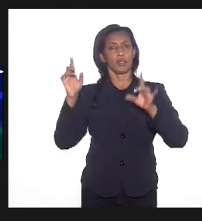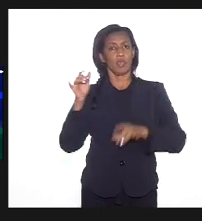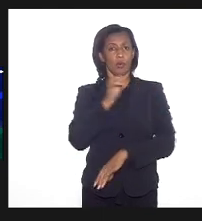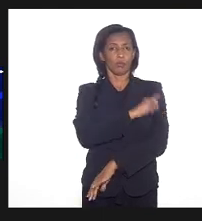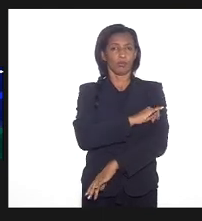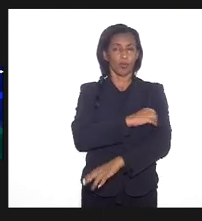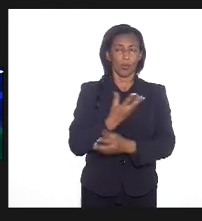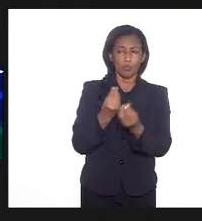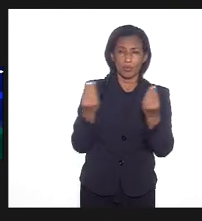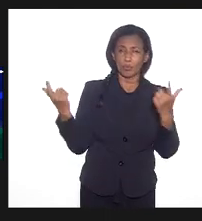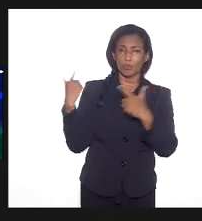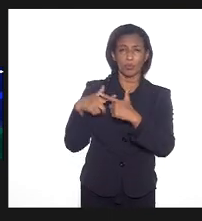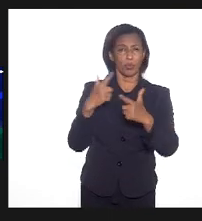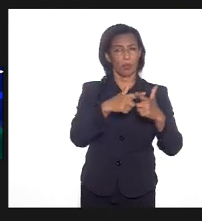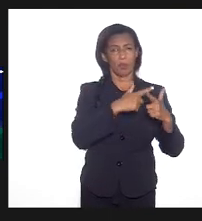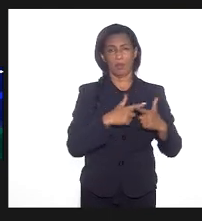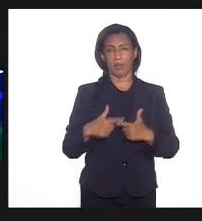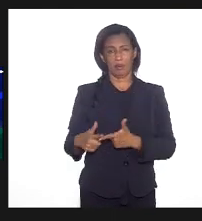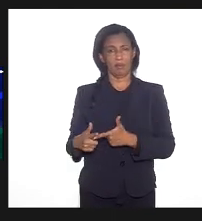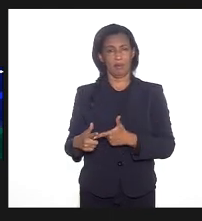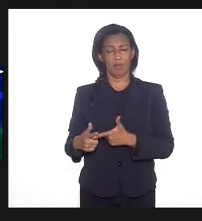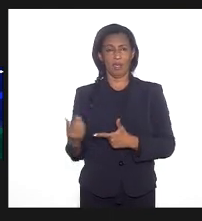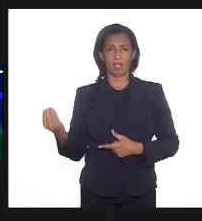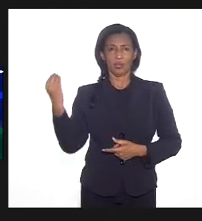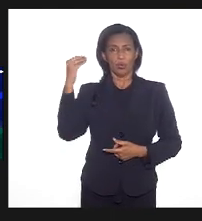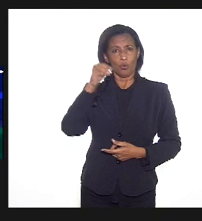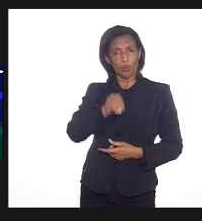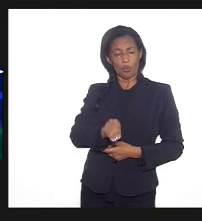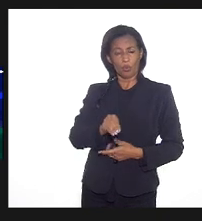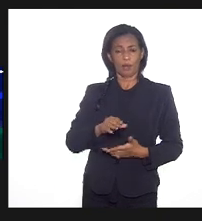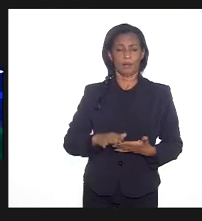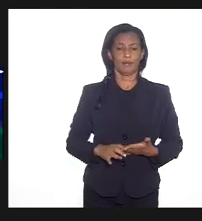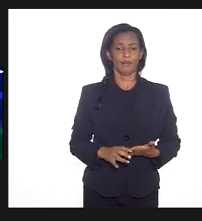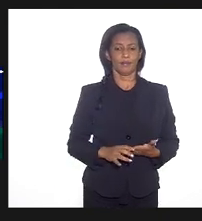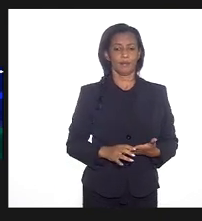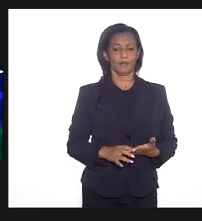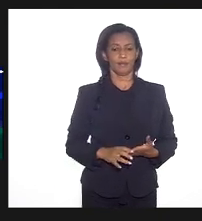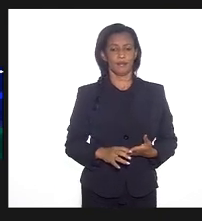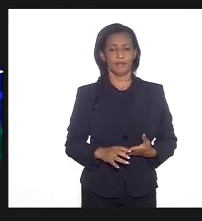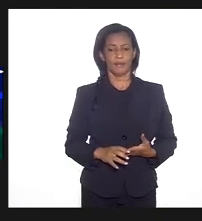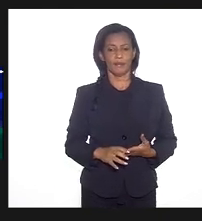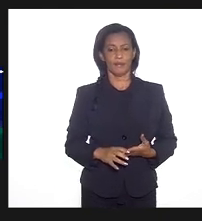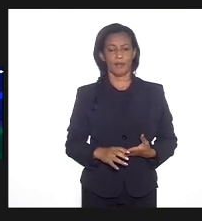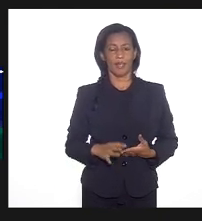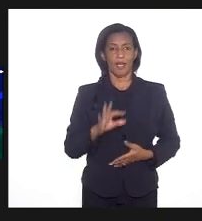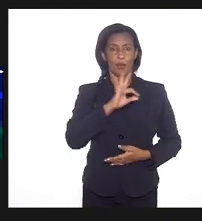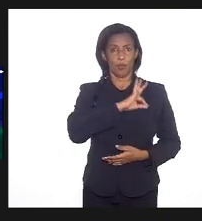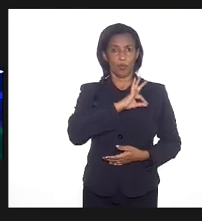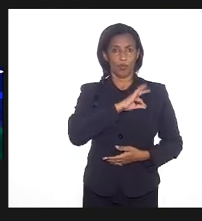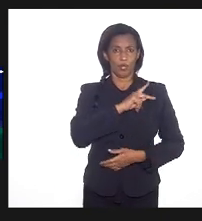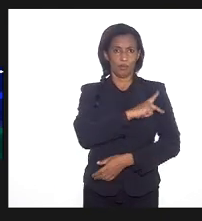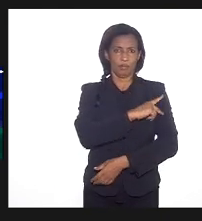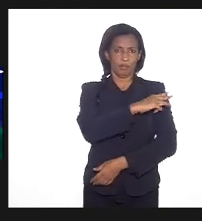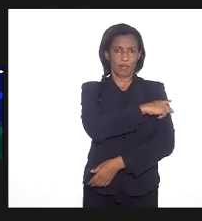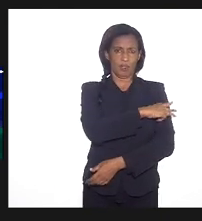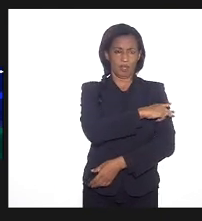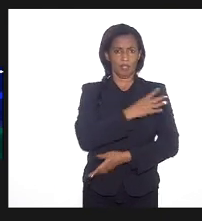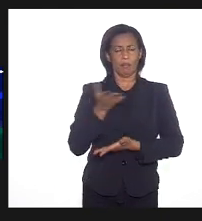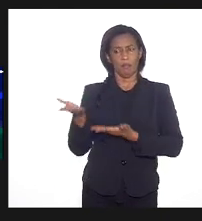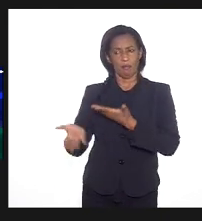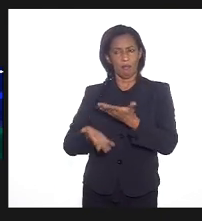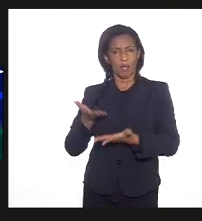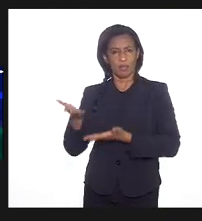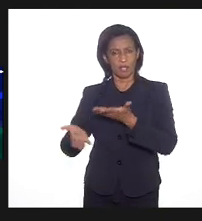tantos problemas, a gente colocar a polícia militar para tratar